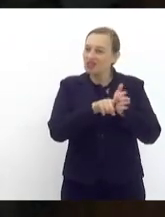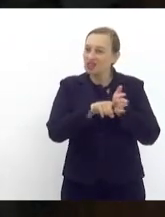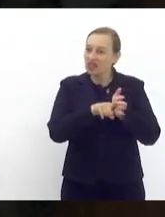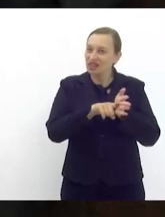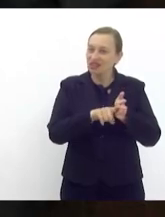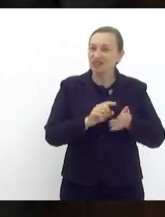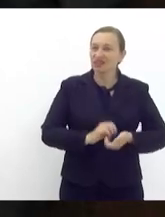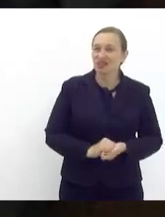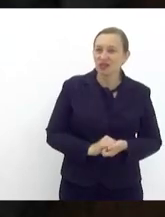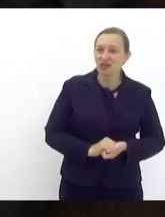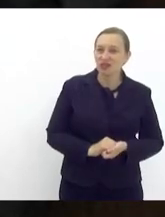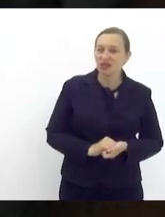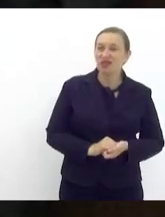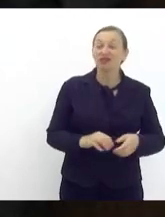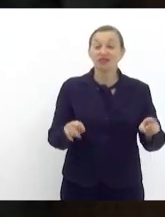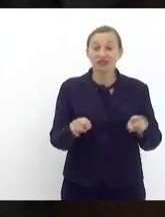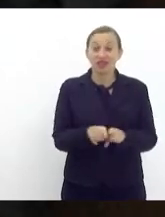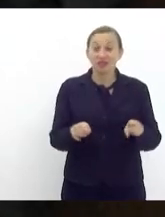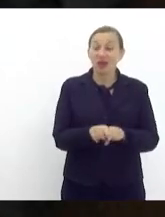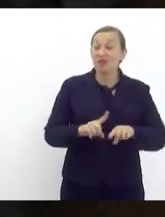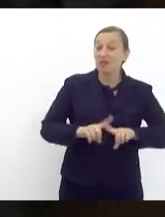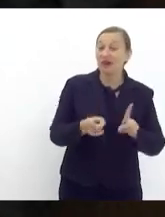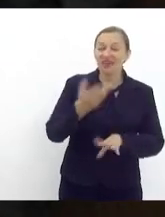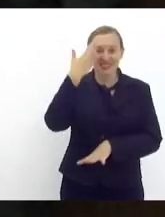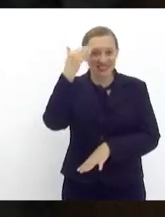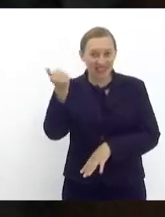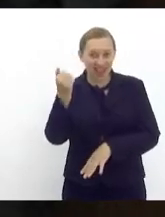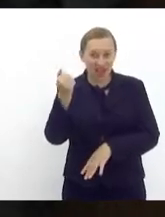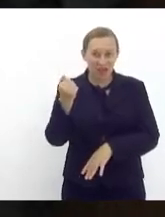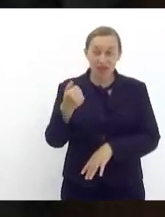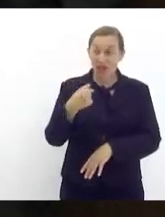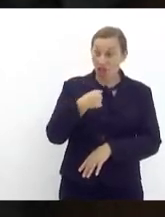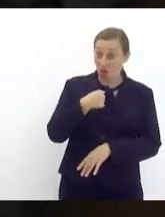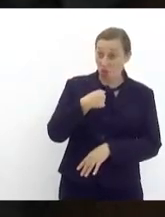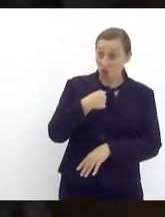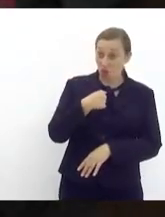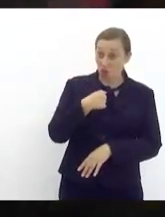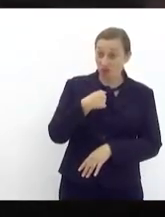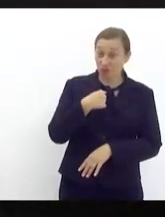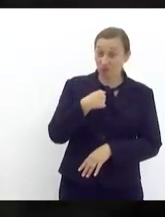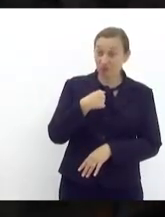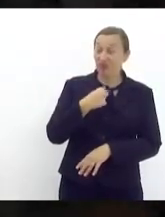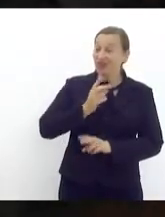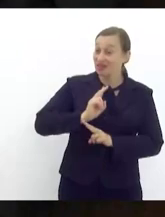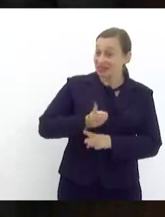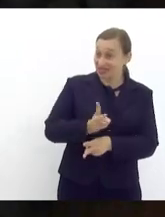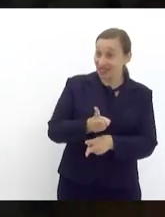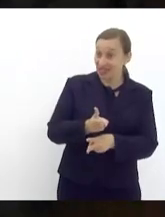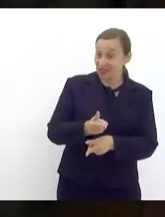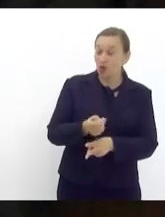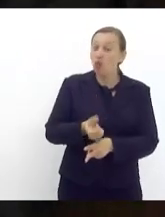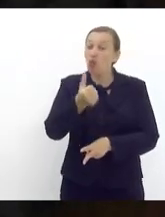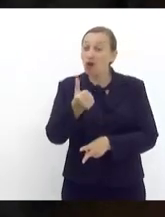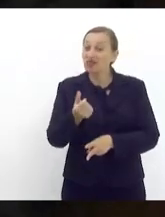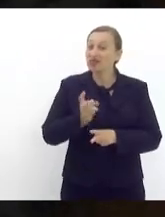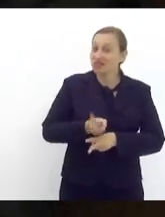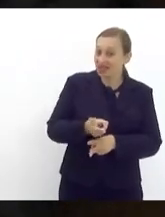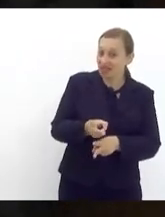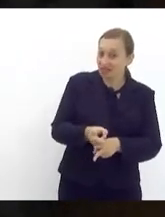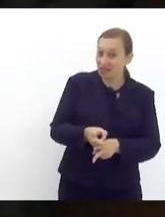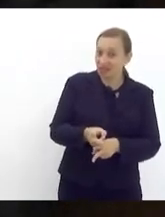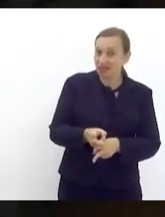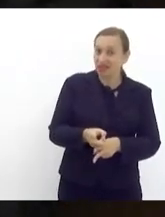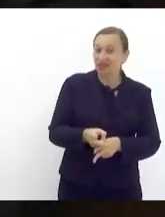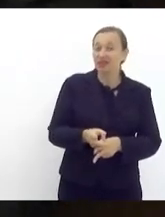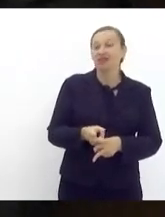tem que fiscalizar também, mas a gente sabe que nem sempre ou quase sempre